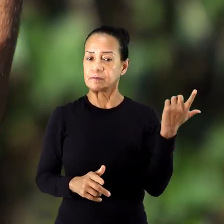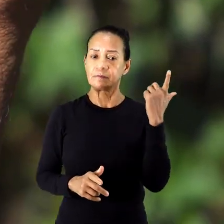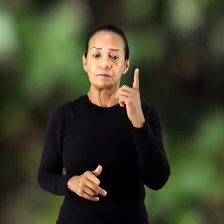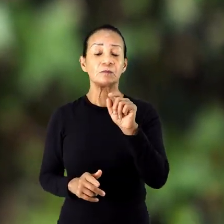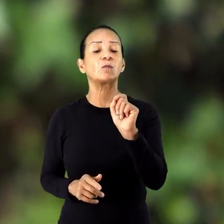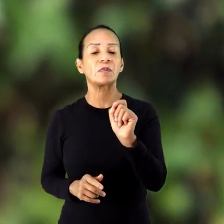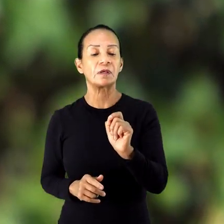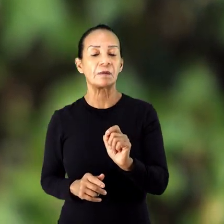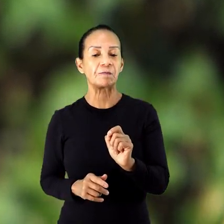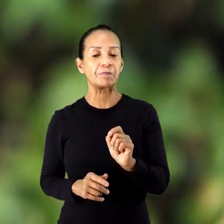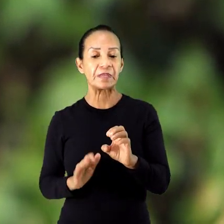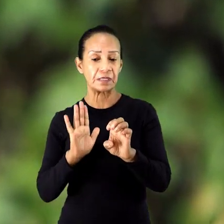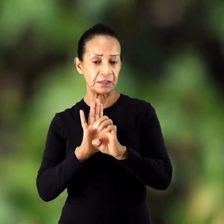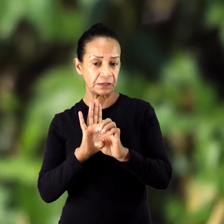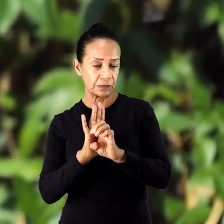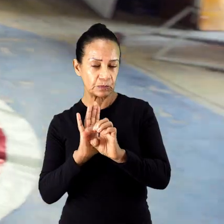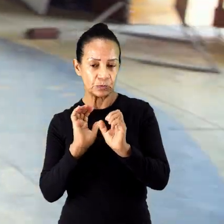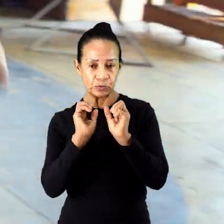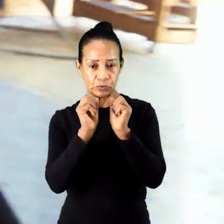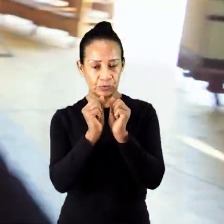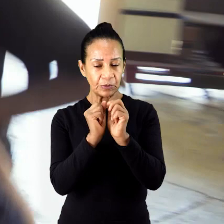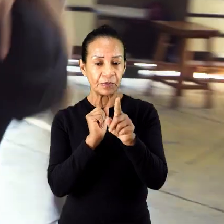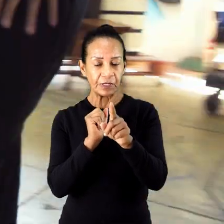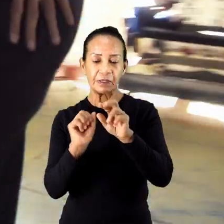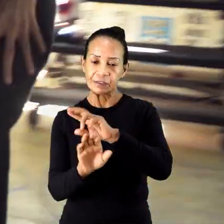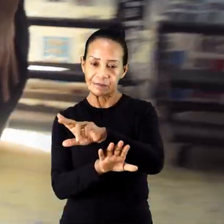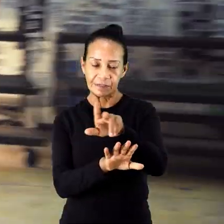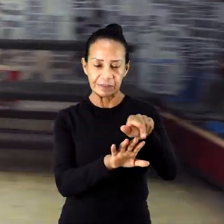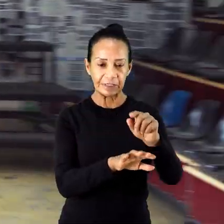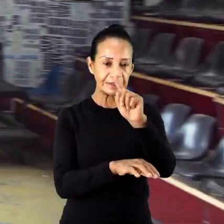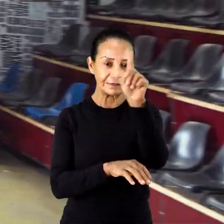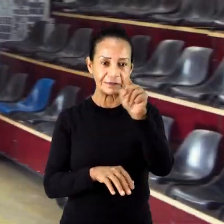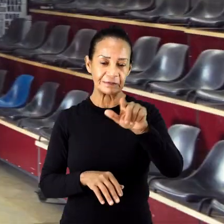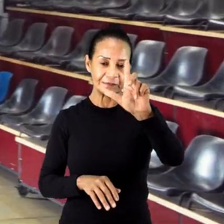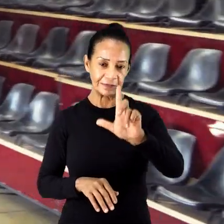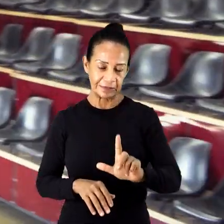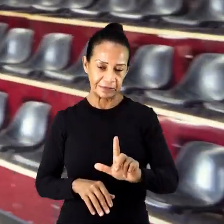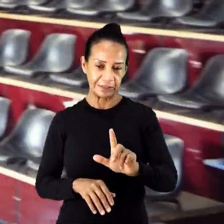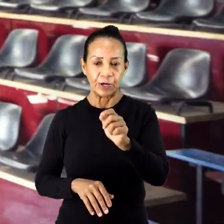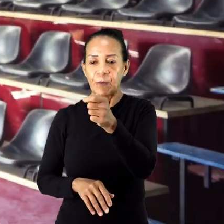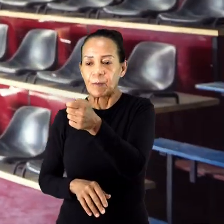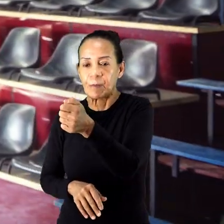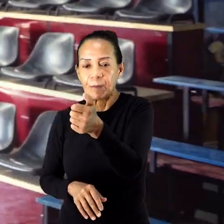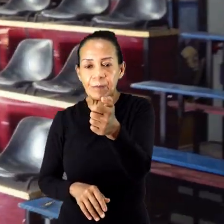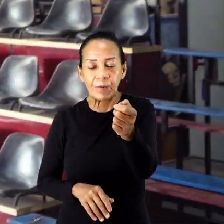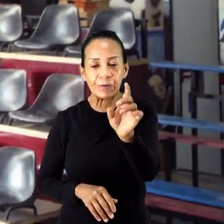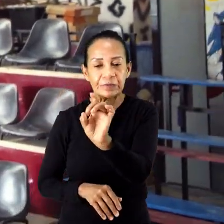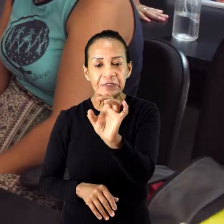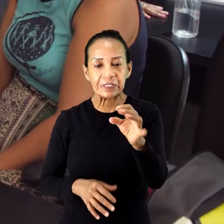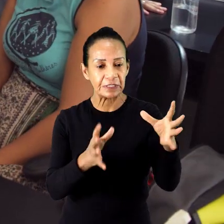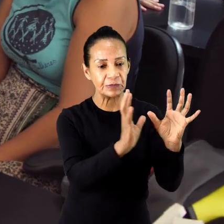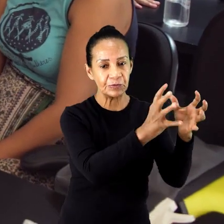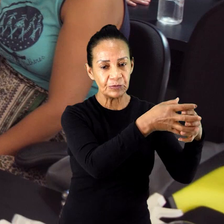no lado a lado a gente conseguiu, dessa edição, juntar a diversidade da Zona Leste também, falando sobre isso, né? Um pouco de cada